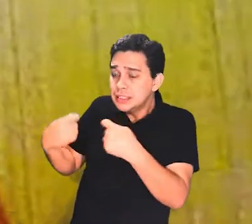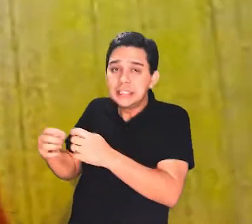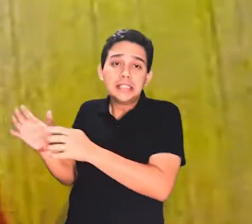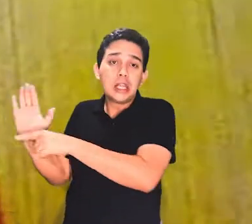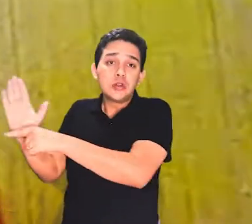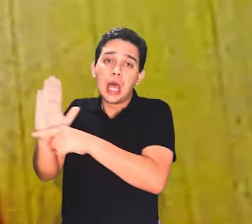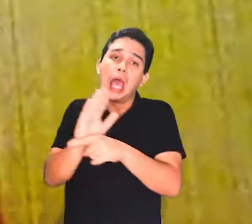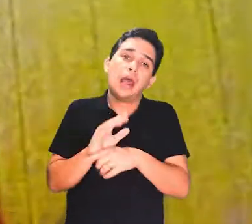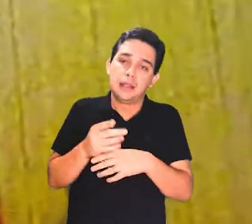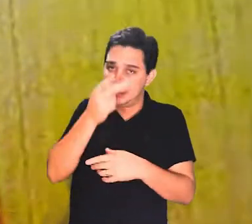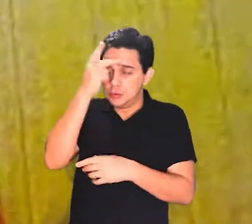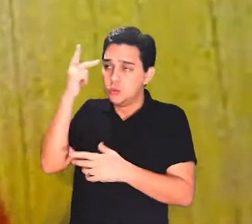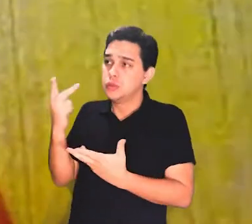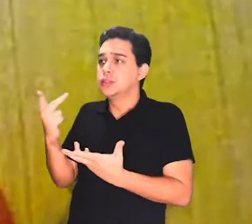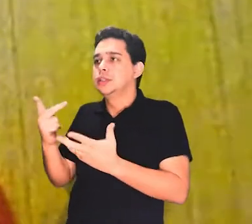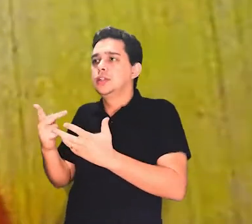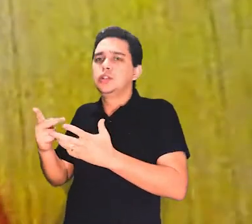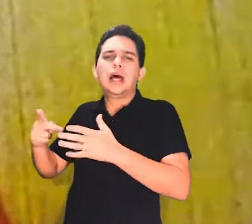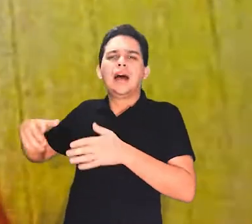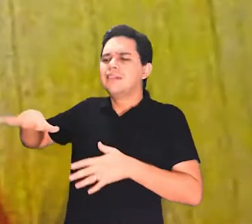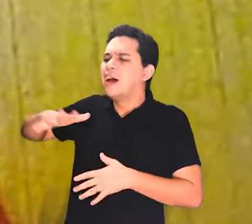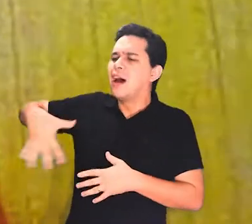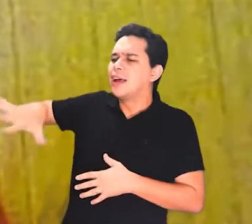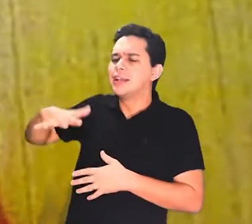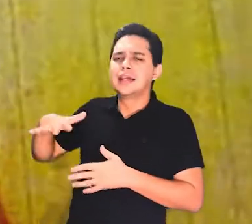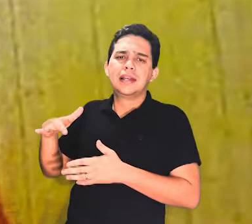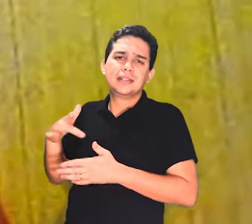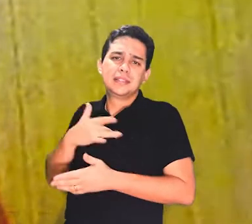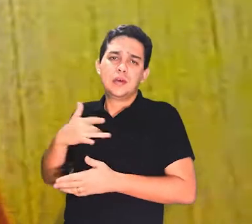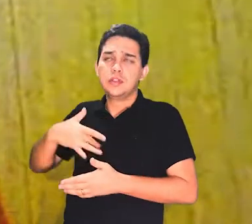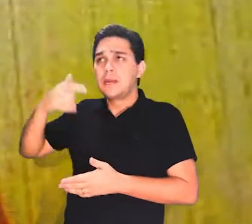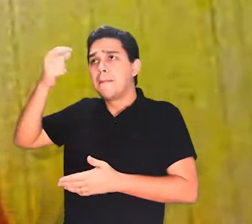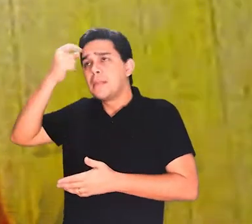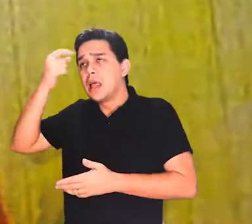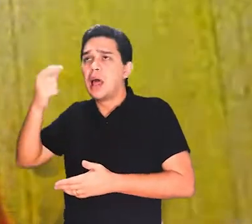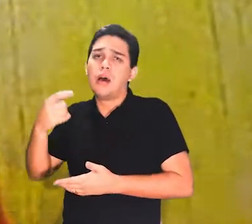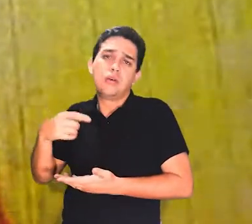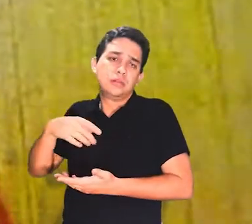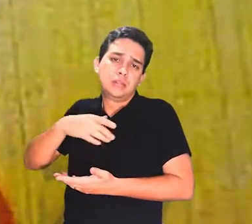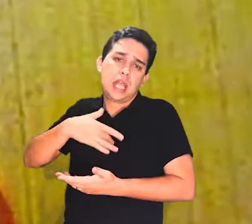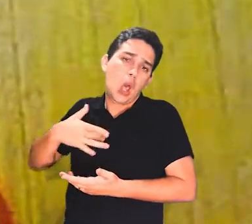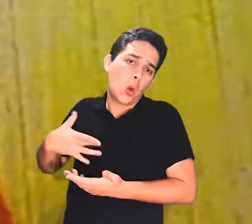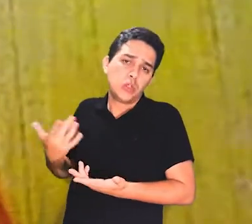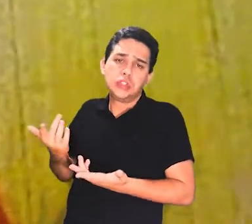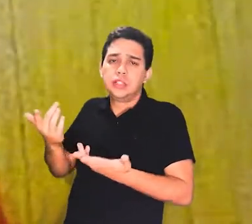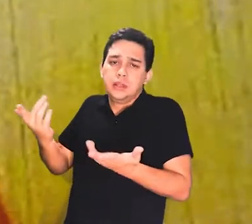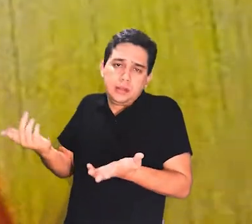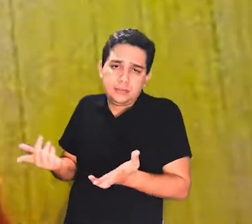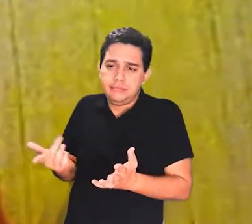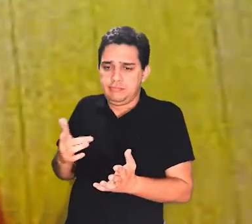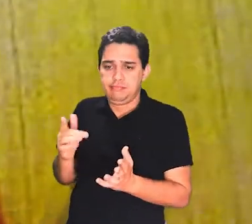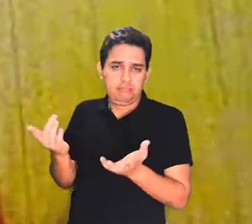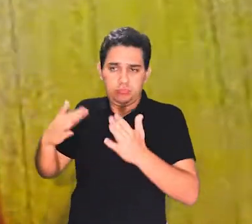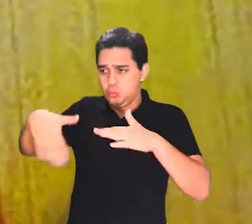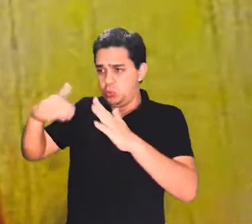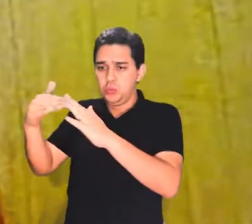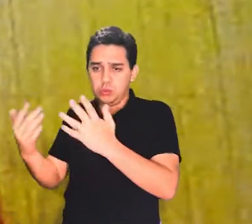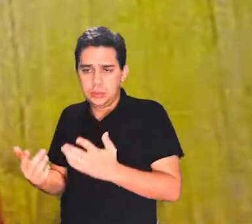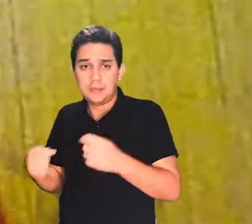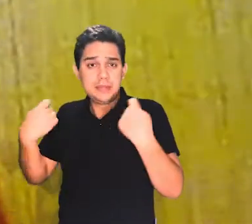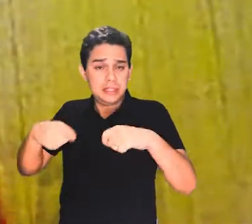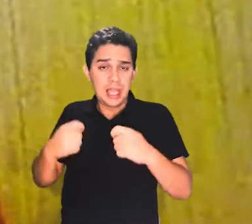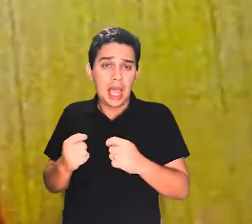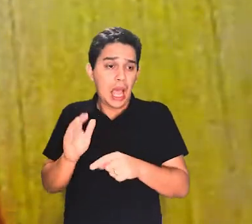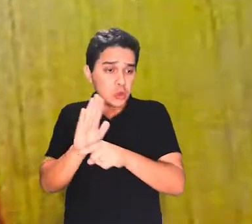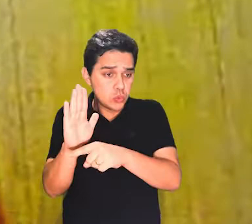social quanto na área da saúde mental, mas dentro da sociedade, observando e tentando reforçar a autonomia dessas pessoas e